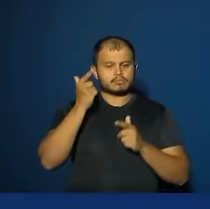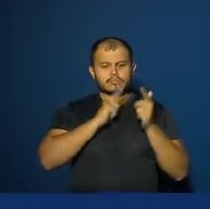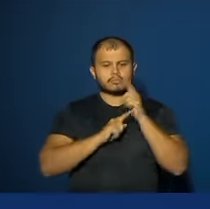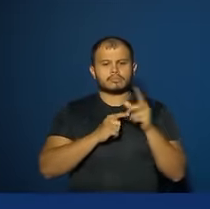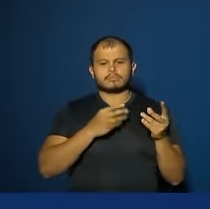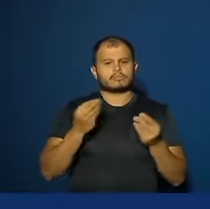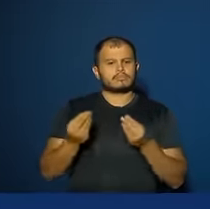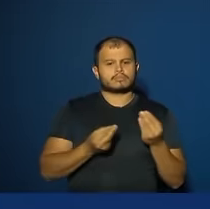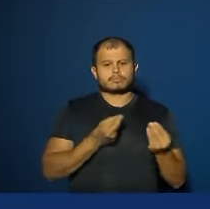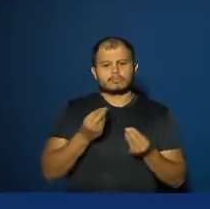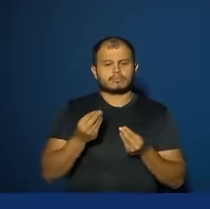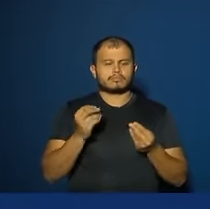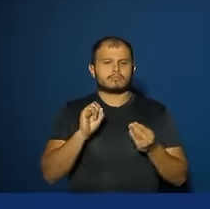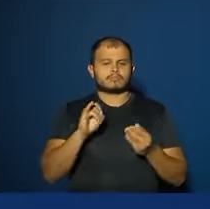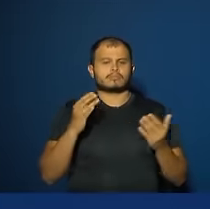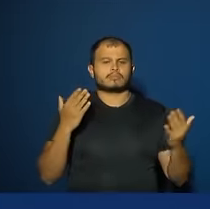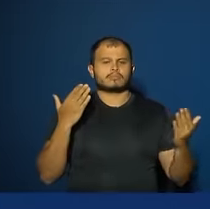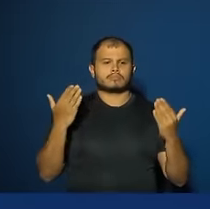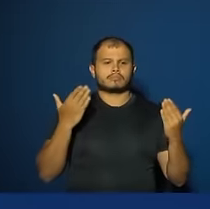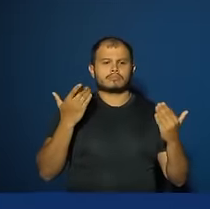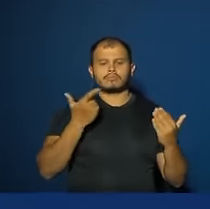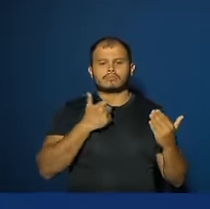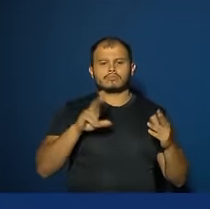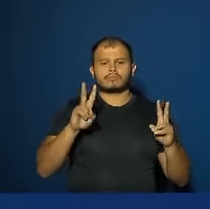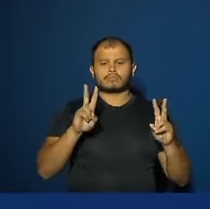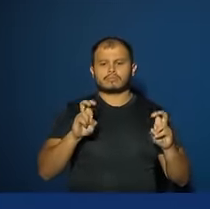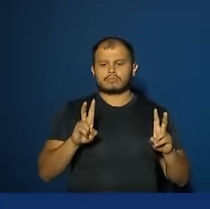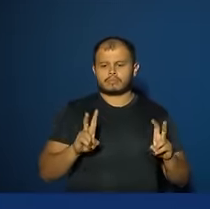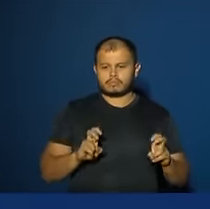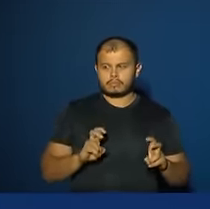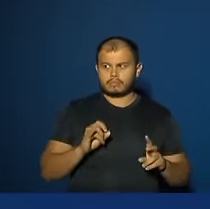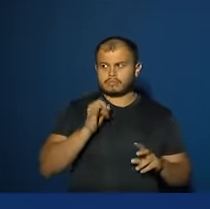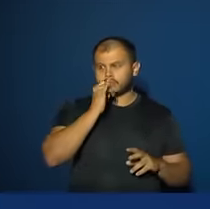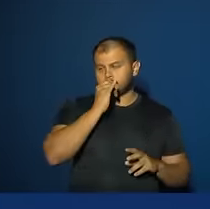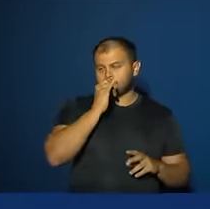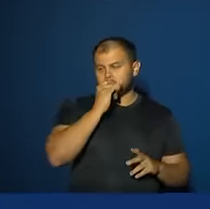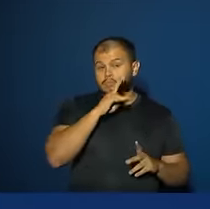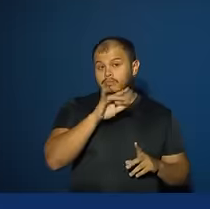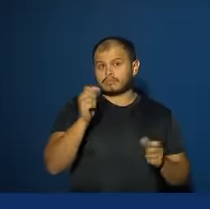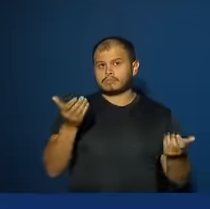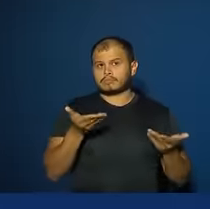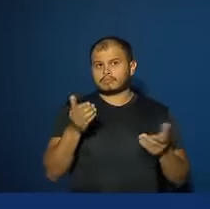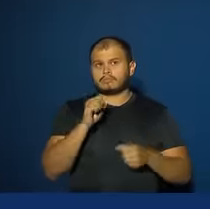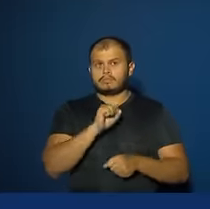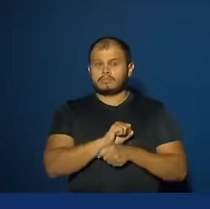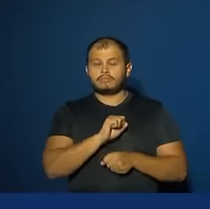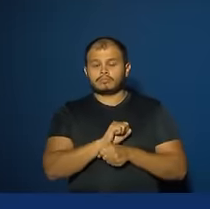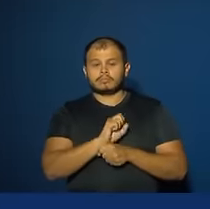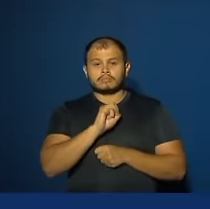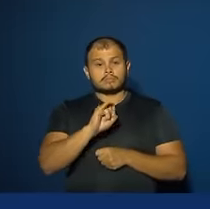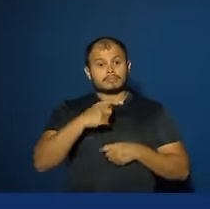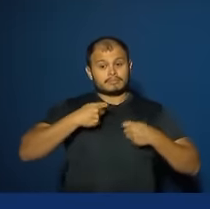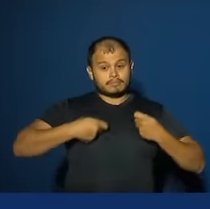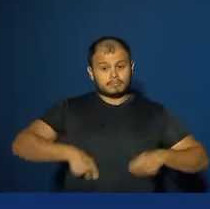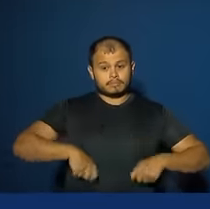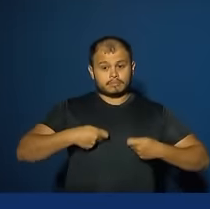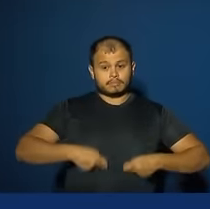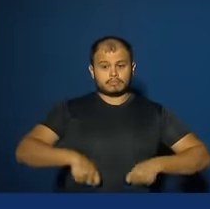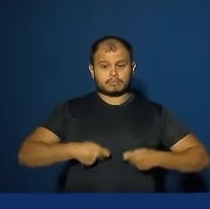juros, comparado a uma outra vertente que fala, não, vamos esperar e aí se precisar de